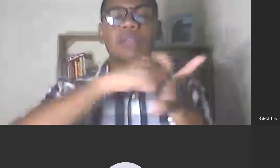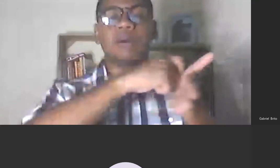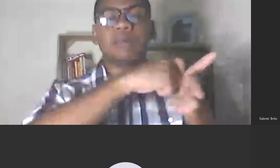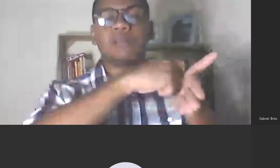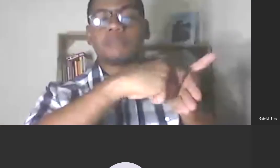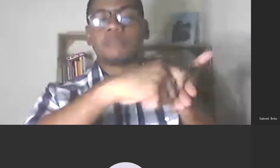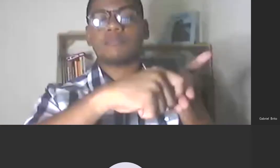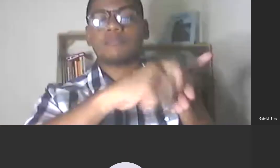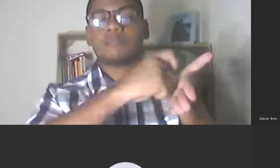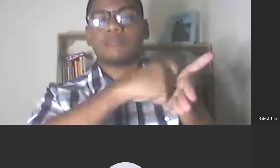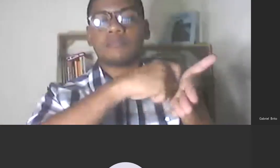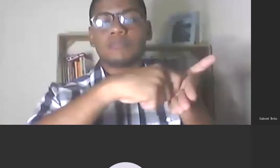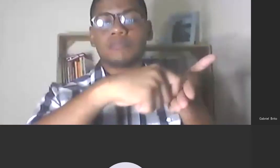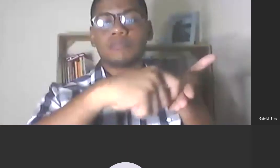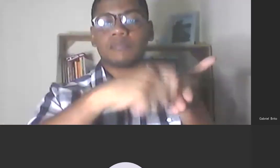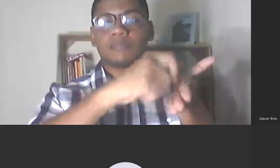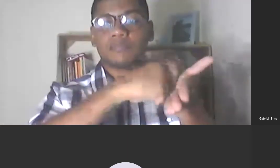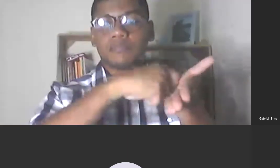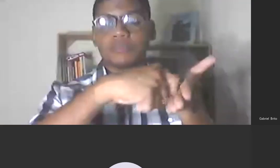palma da outra mão.